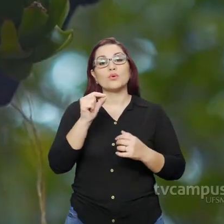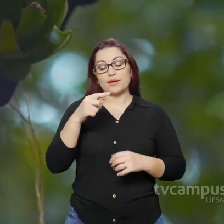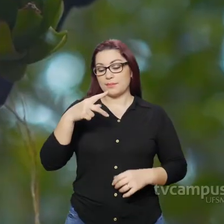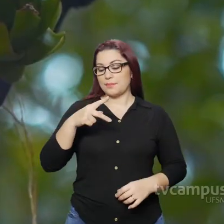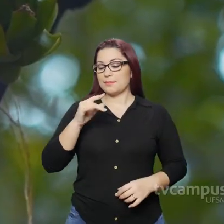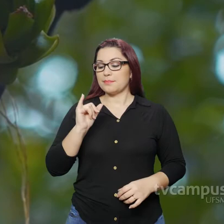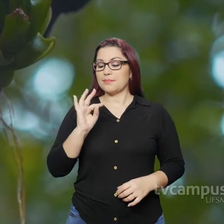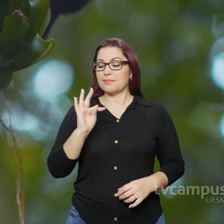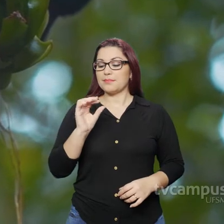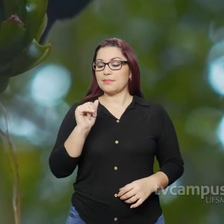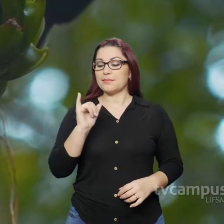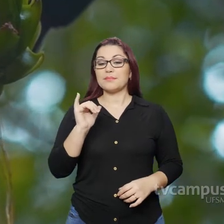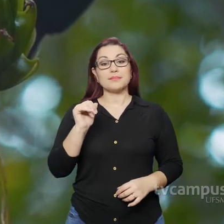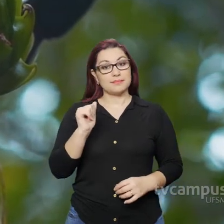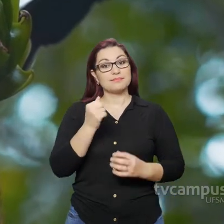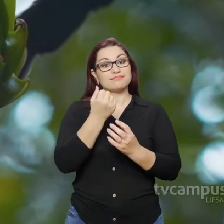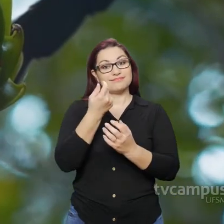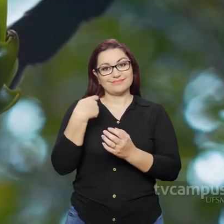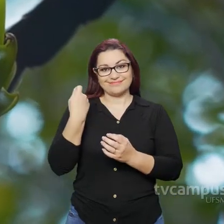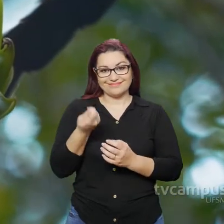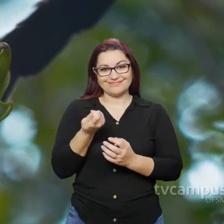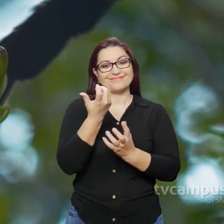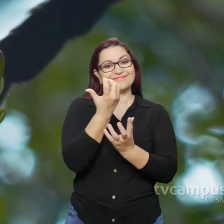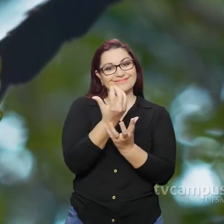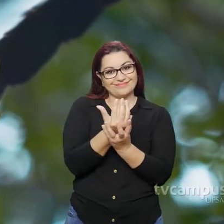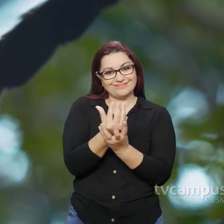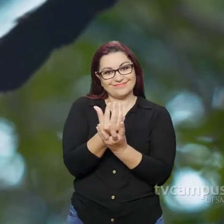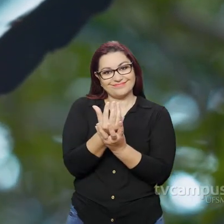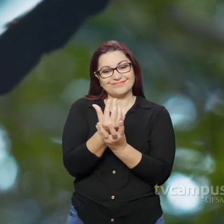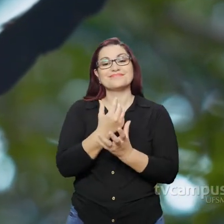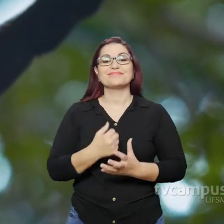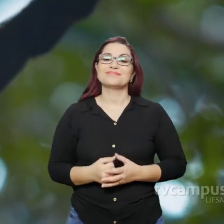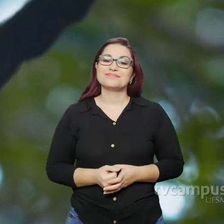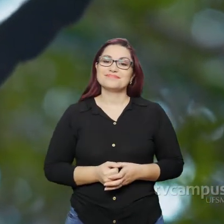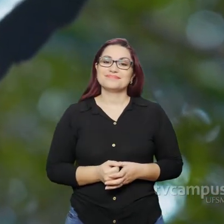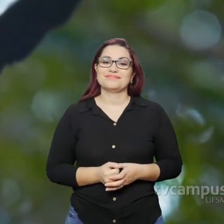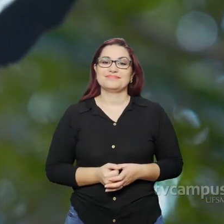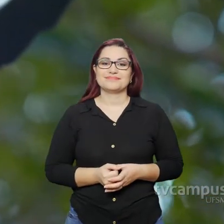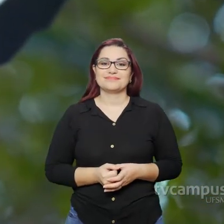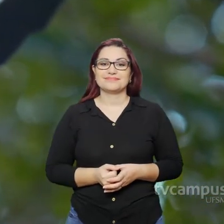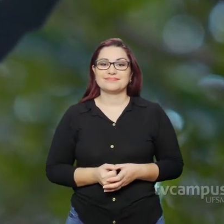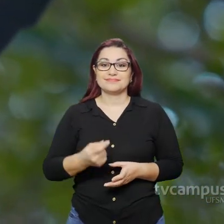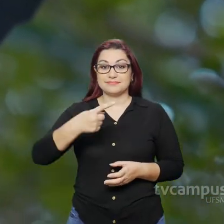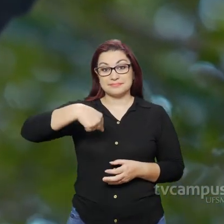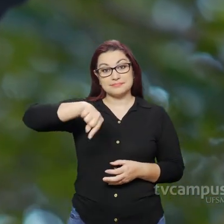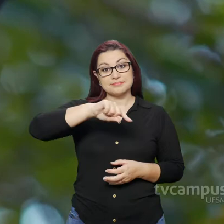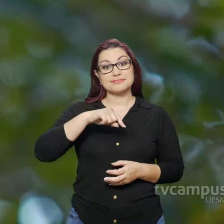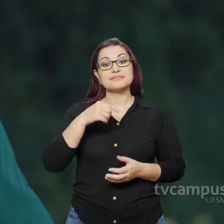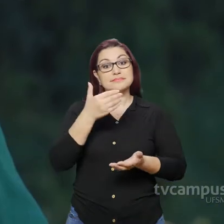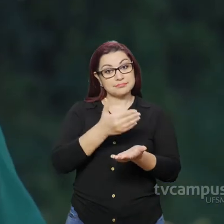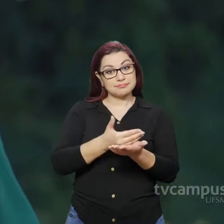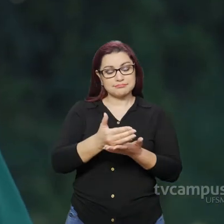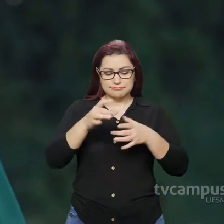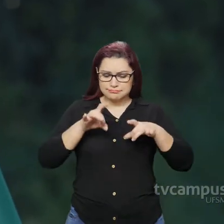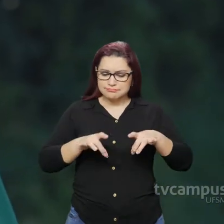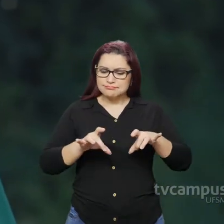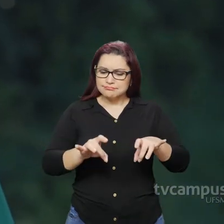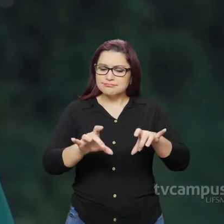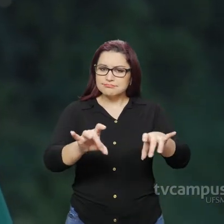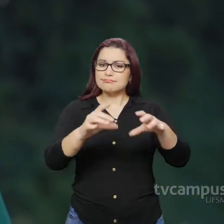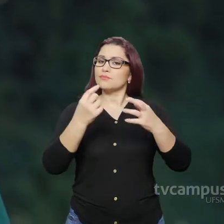de pitaia, né? E agora nós começamos um pomar no sistema